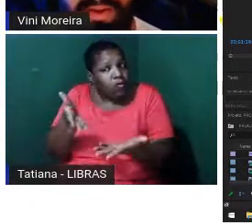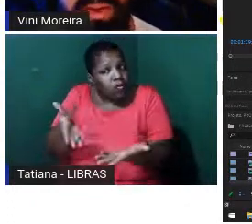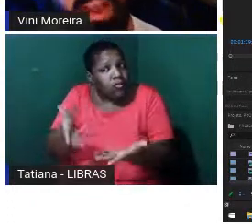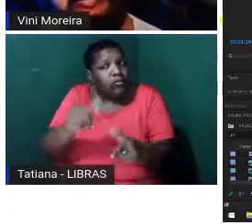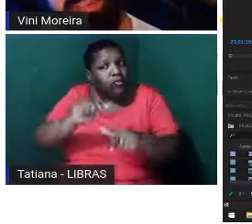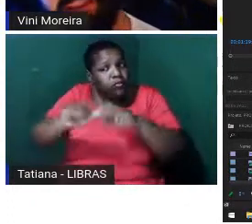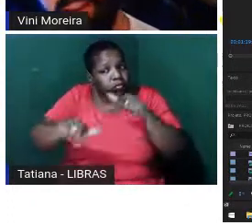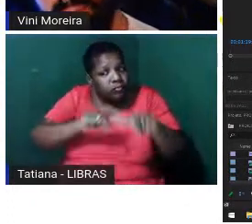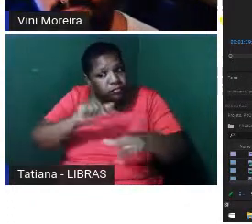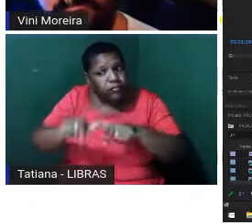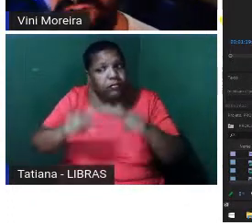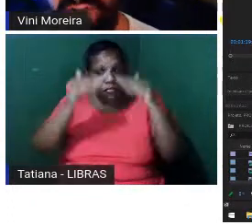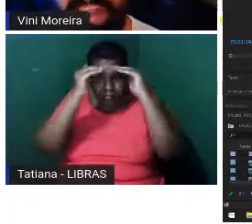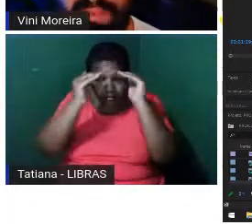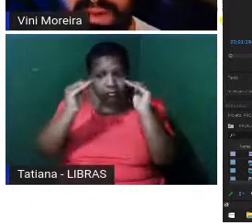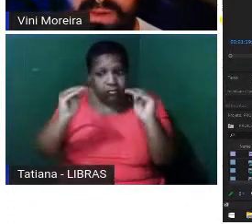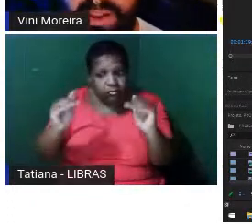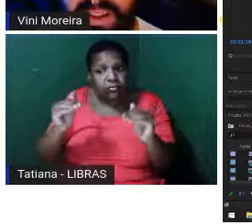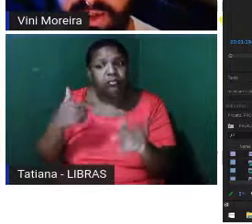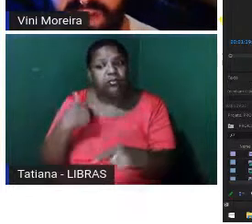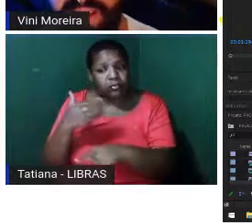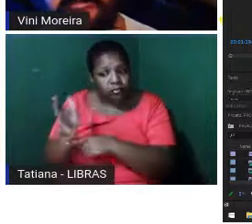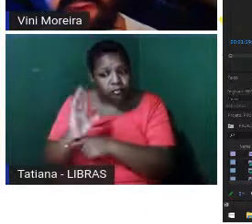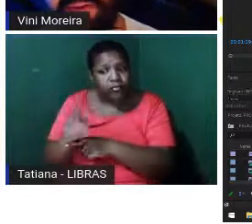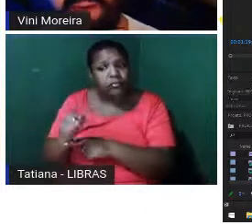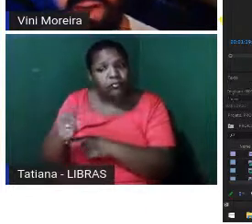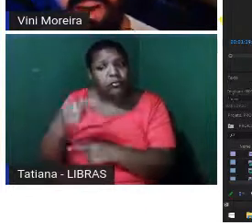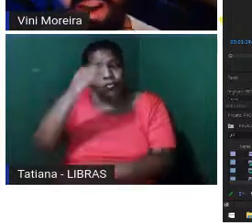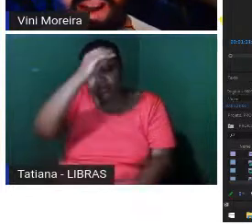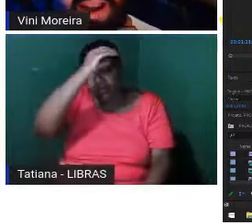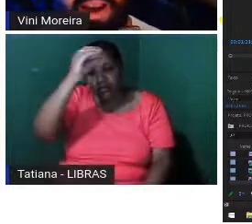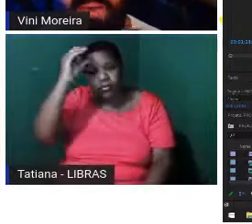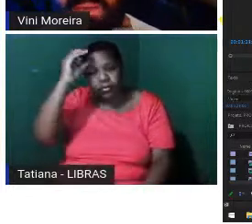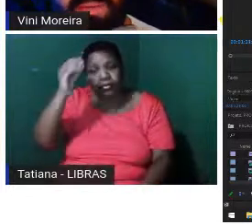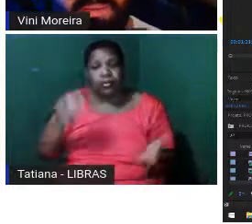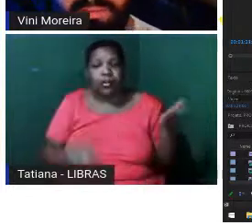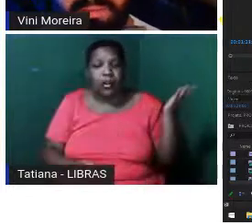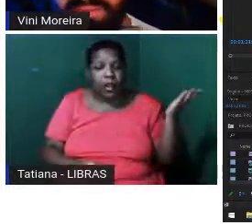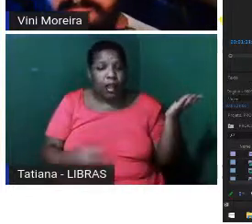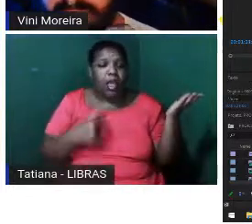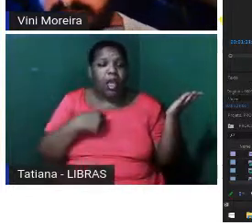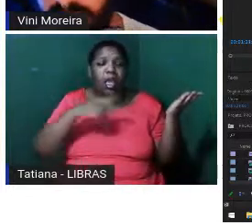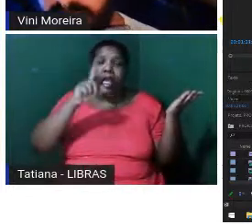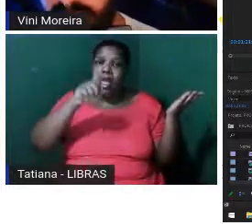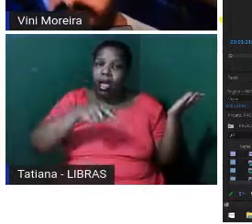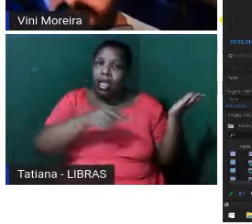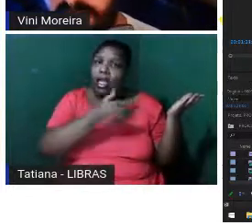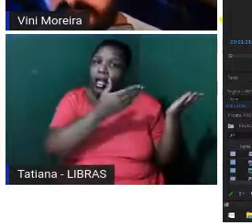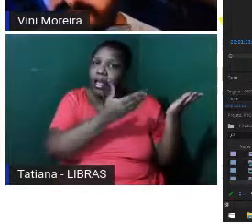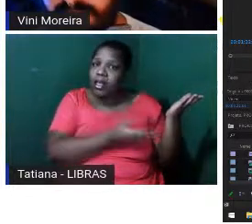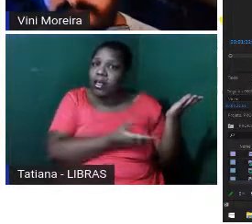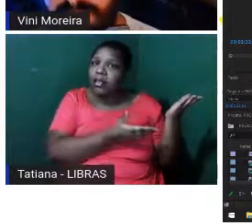a gente tá respeitando o vídeo a gente tá respeitando o cliente que nesse caso aqui é um